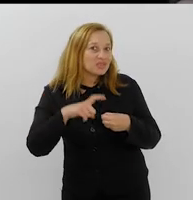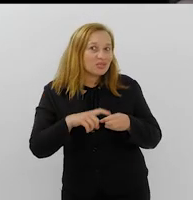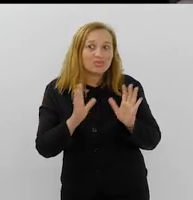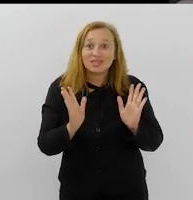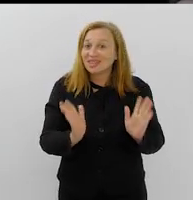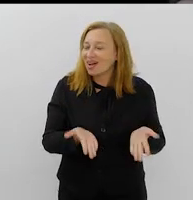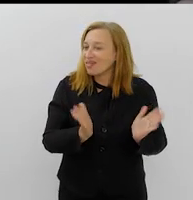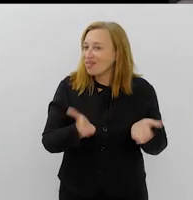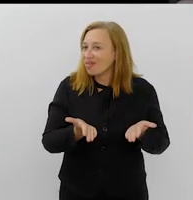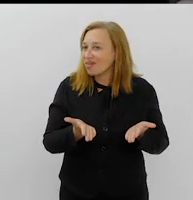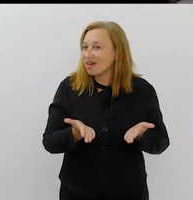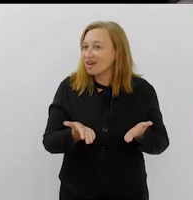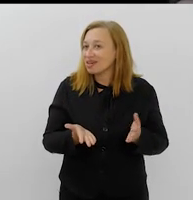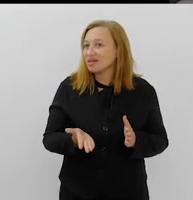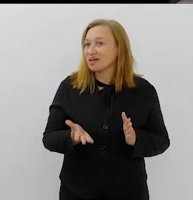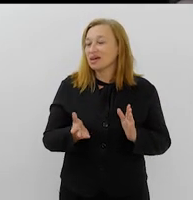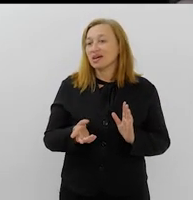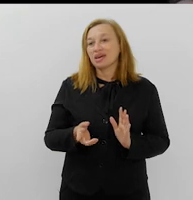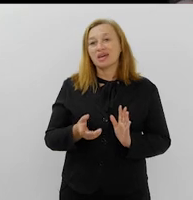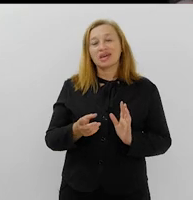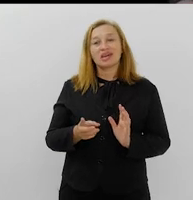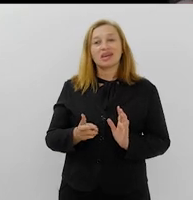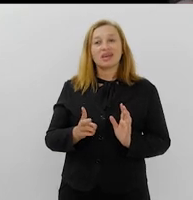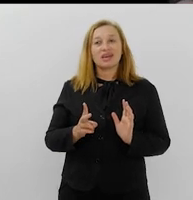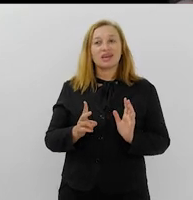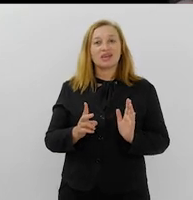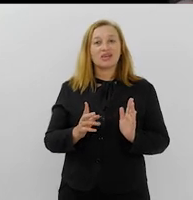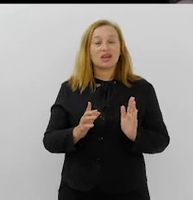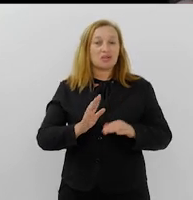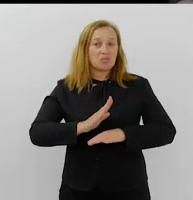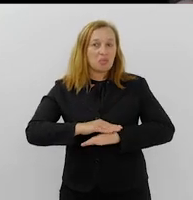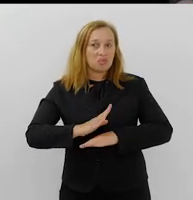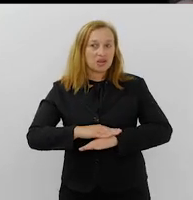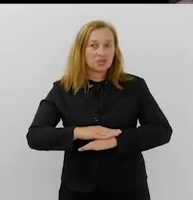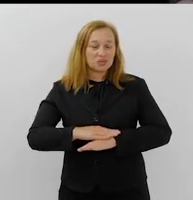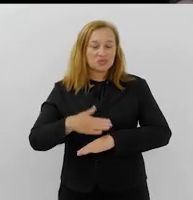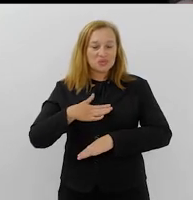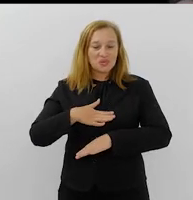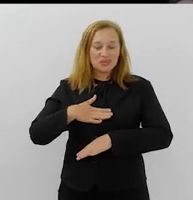Voltamos agora com aquela parte assim que tem muito a ver comigo.